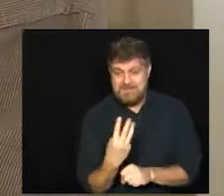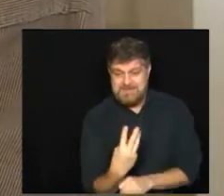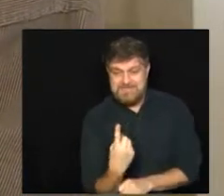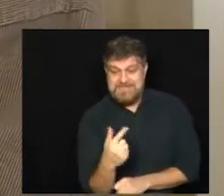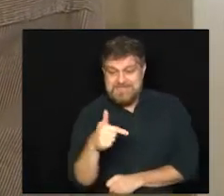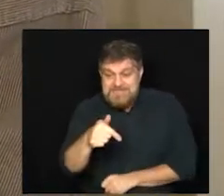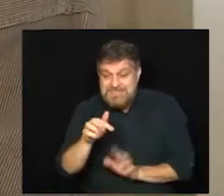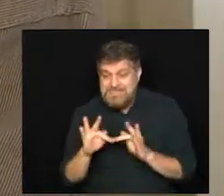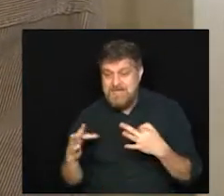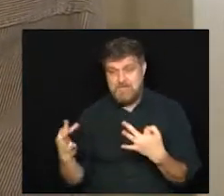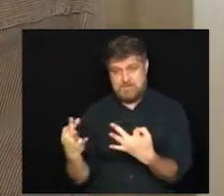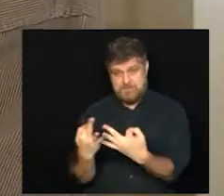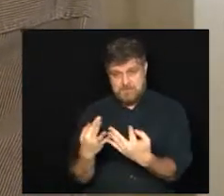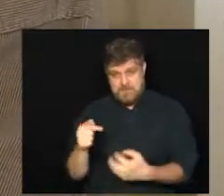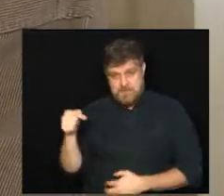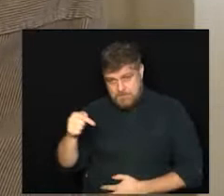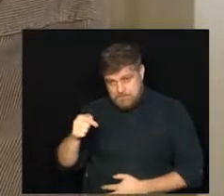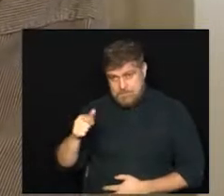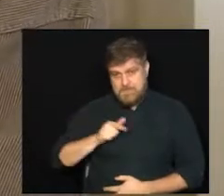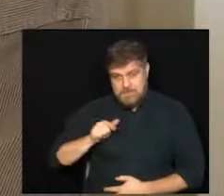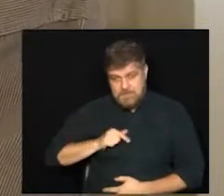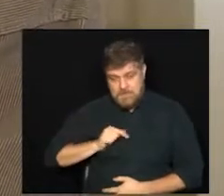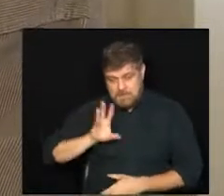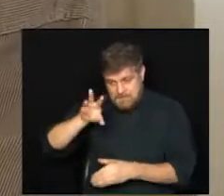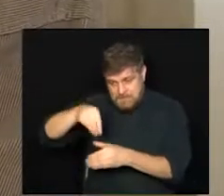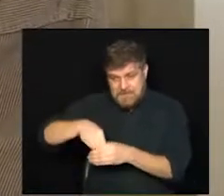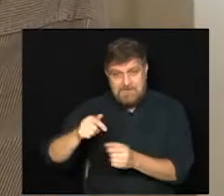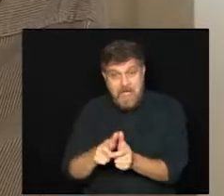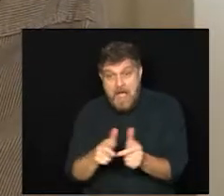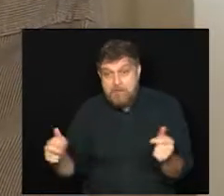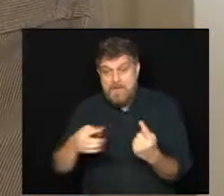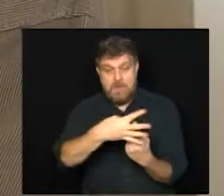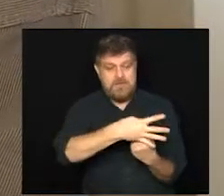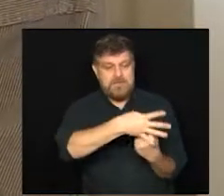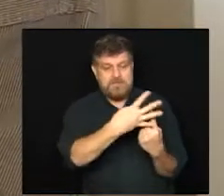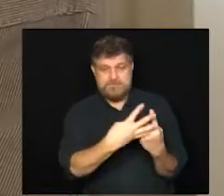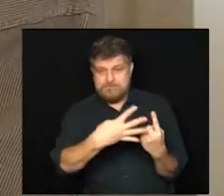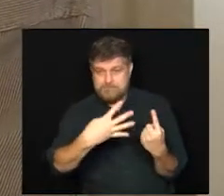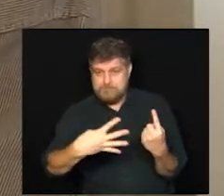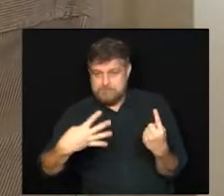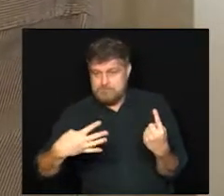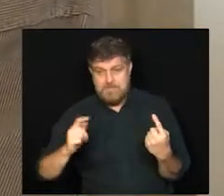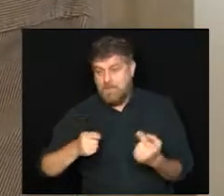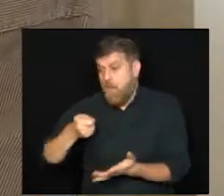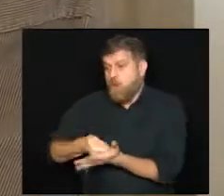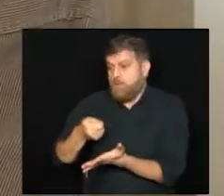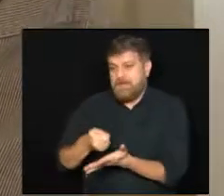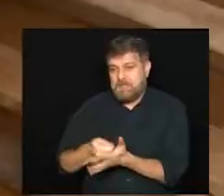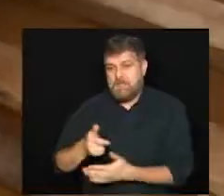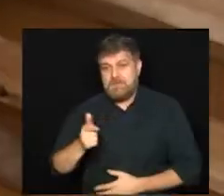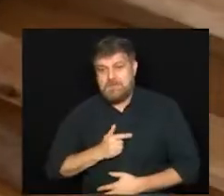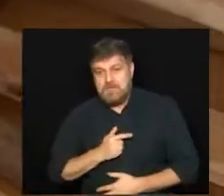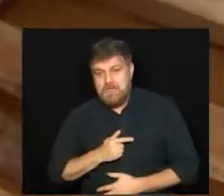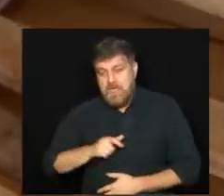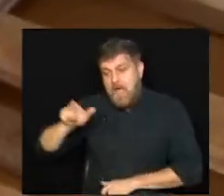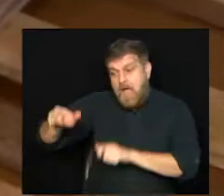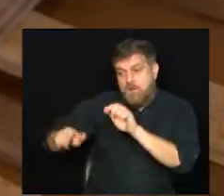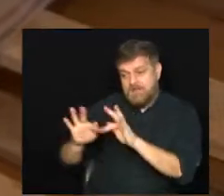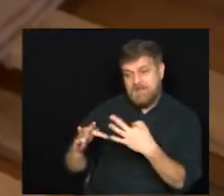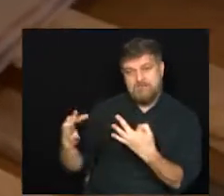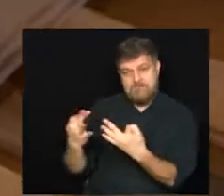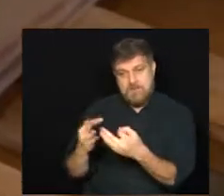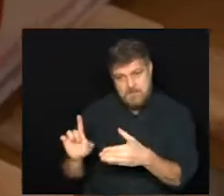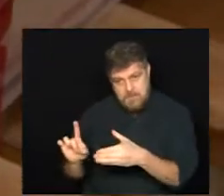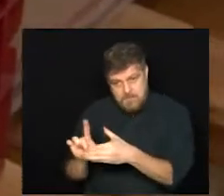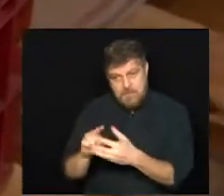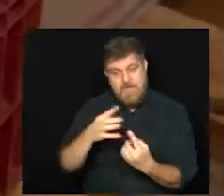famílias. Dentre essas famílias, a maioria delas são LGBTs, mas não necessariamente. Há familiares de LGBTs e